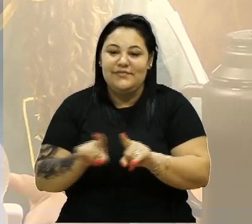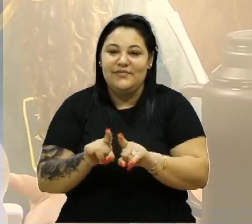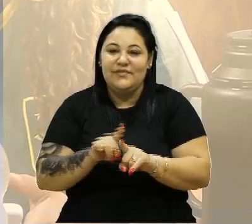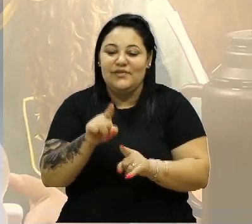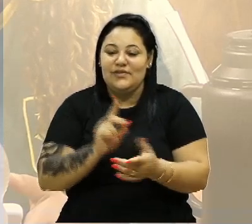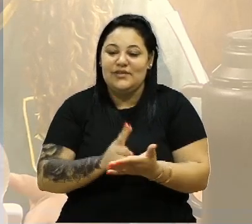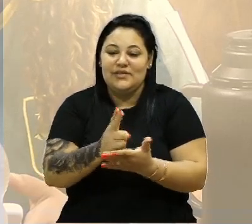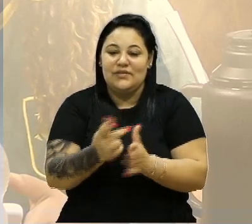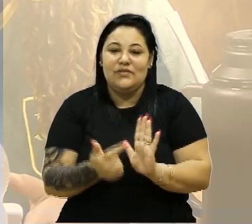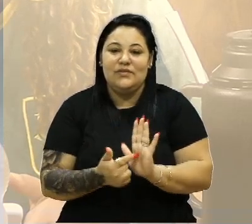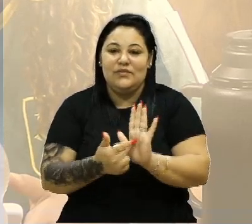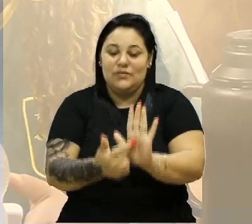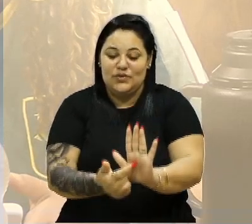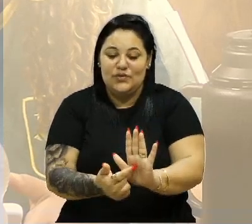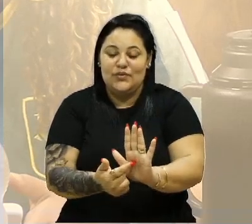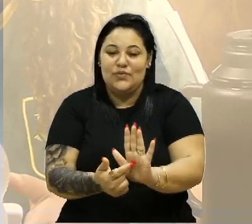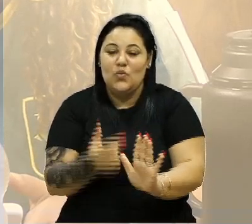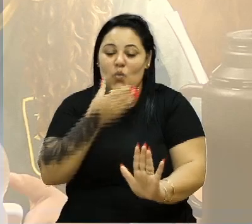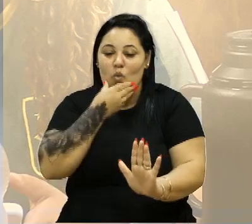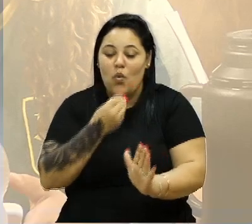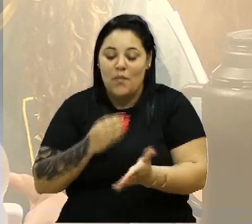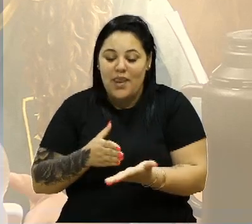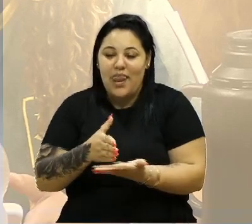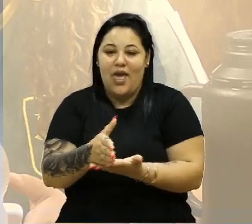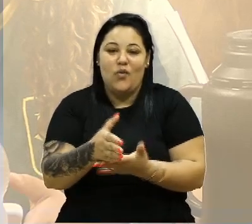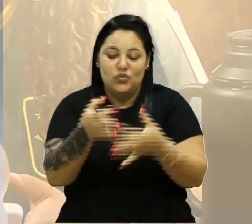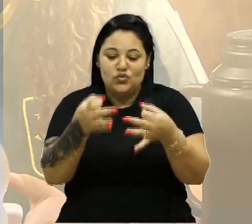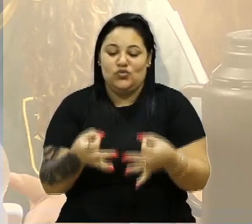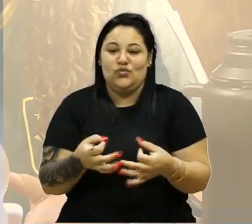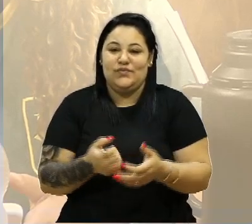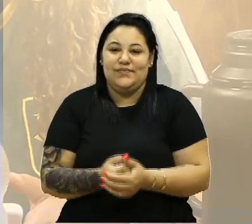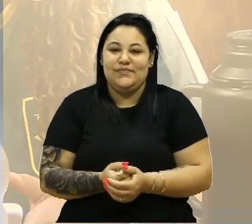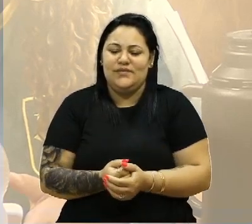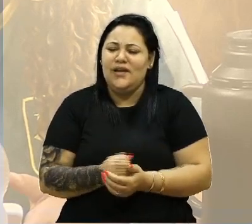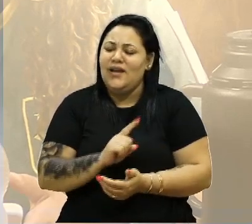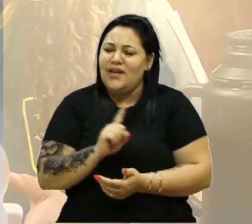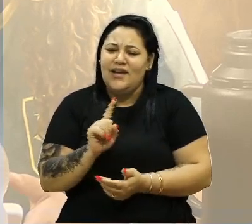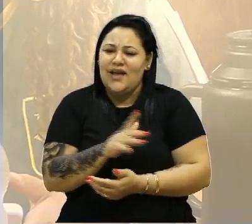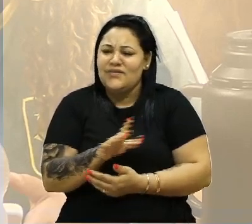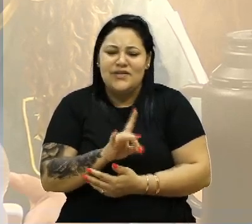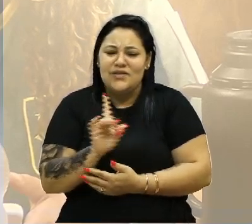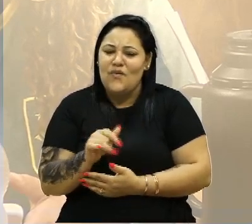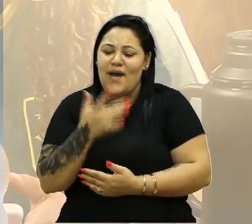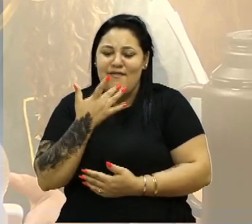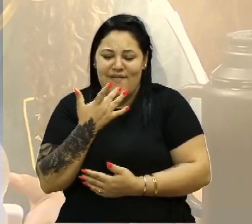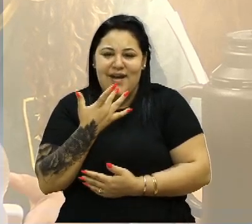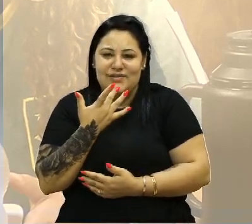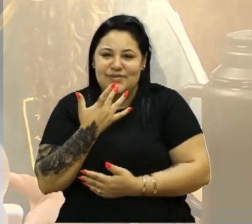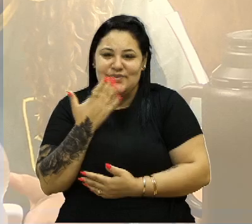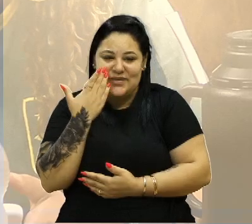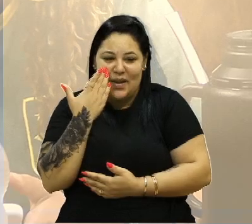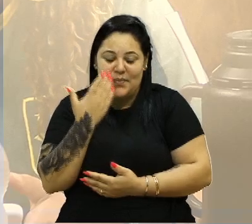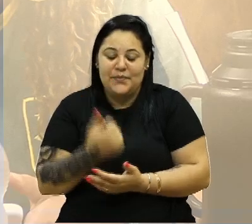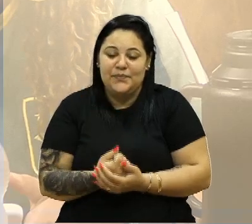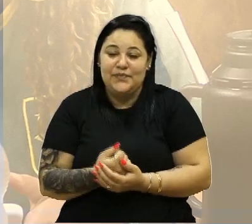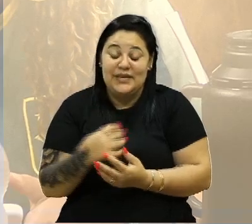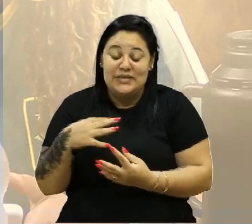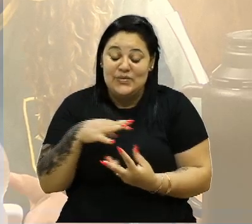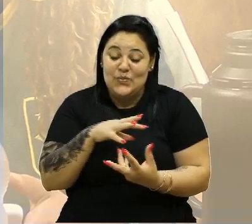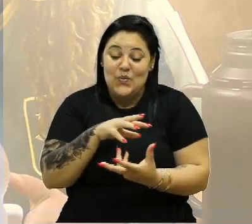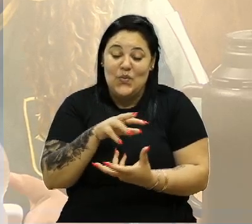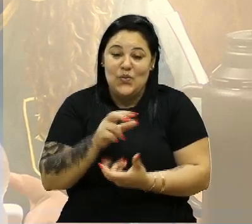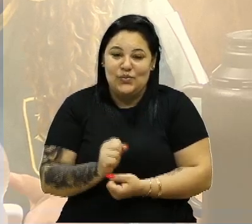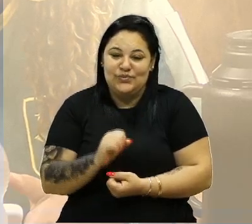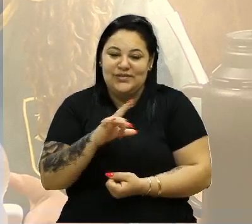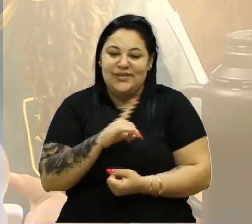um homem leal e justo. E nem sempre é fácil ser leal, justo, nesse mundo